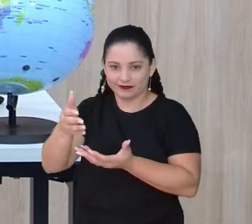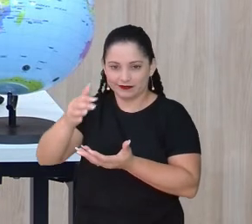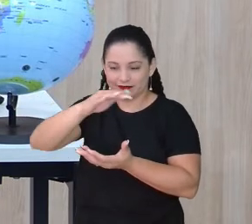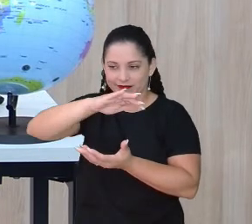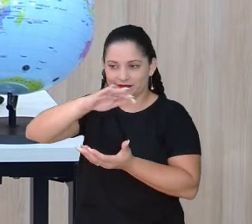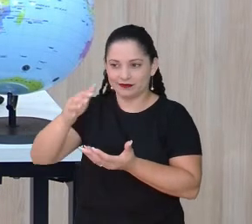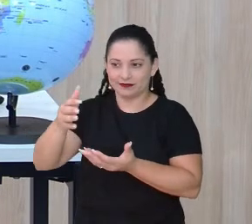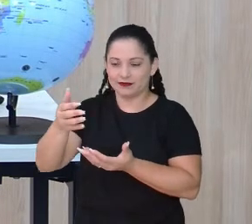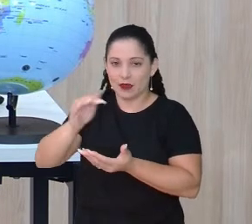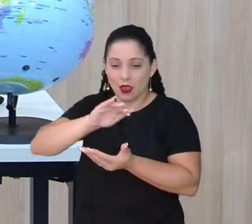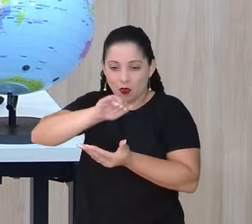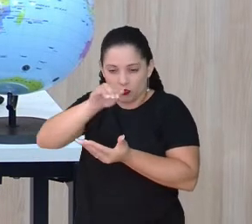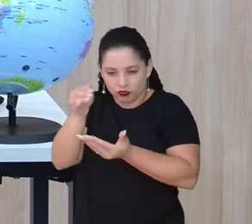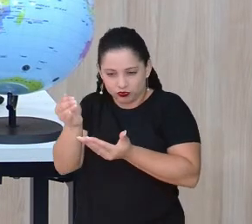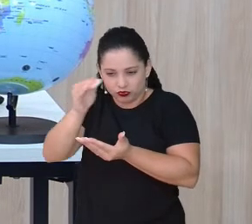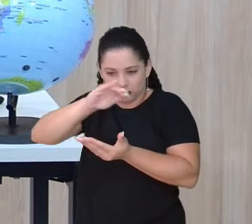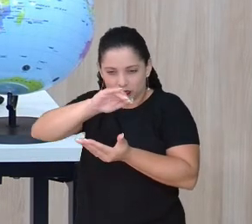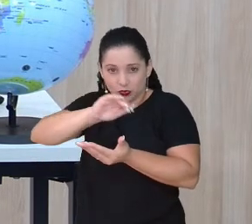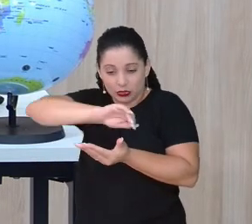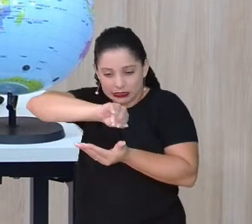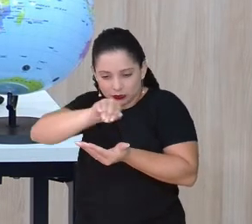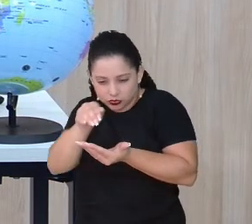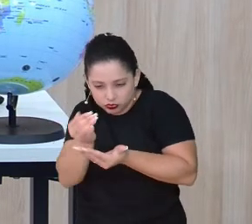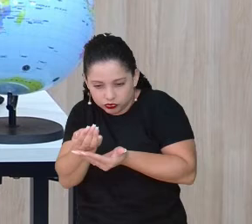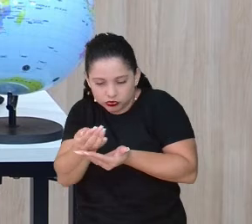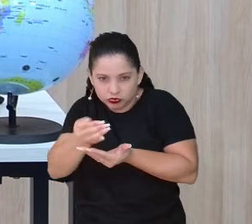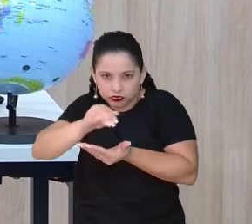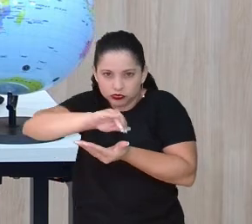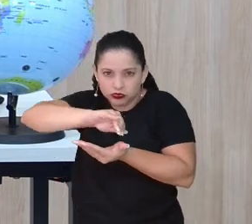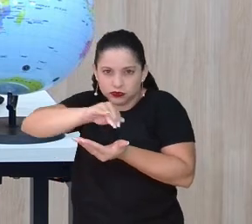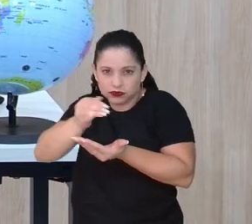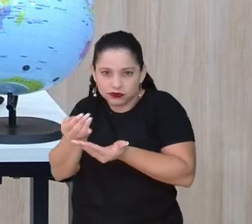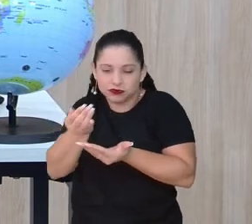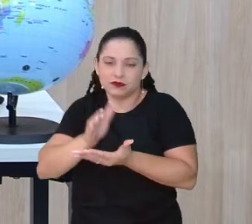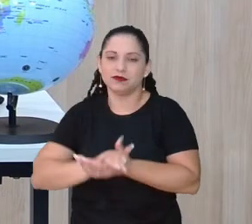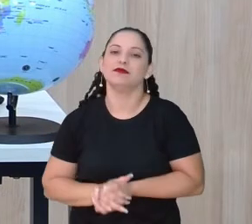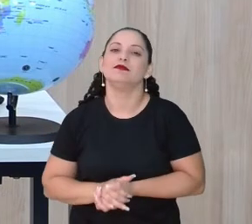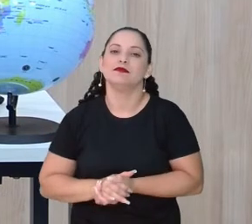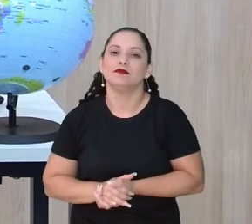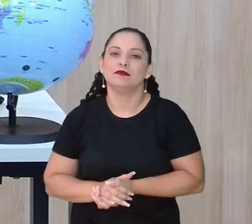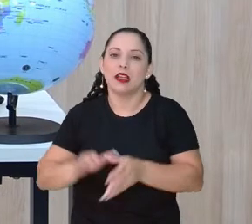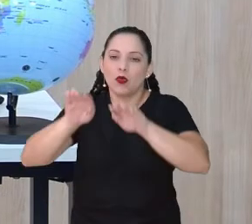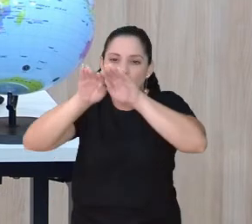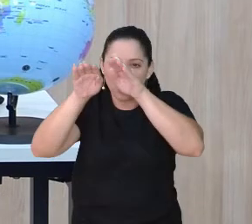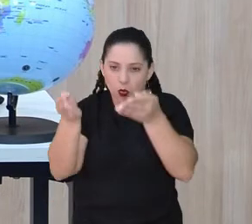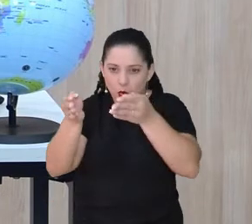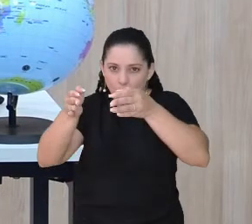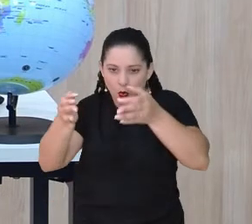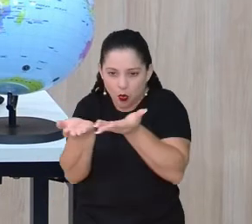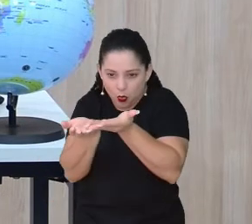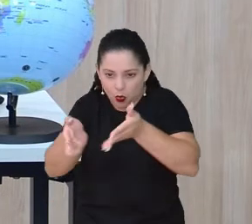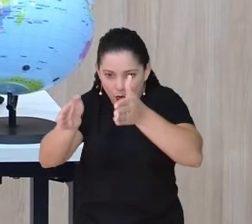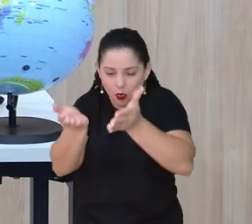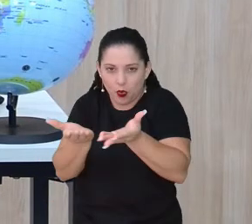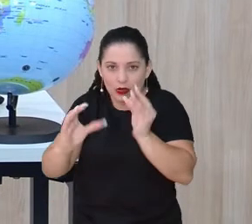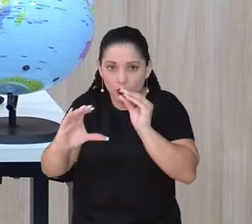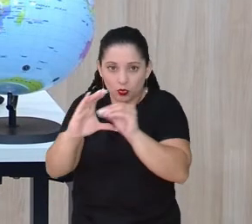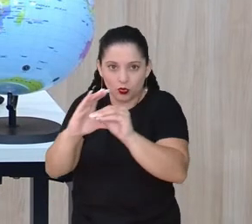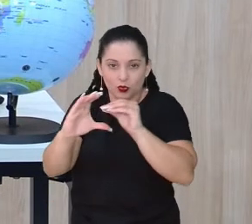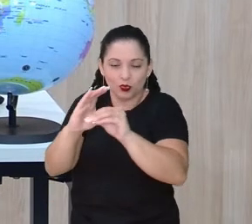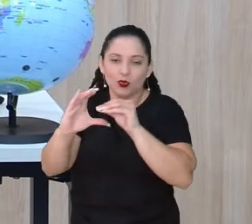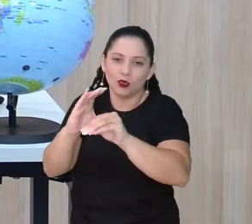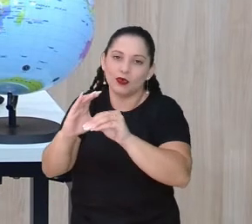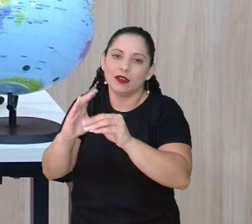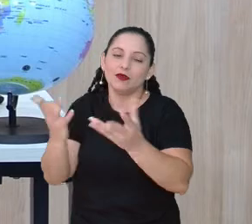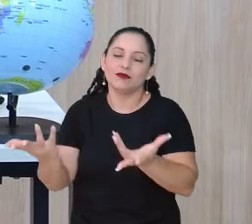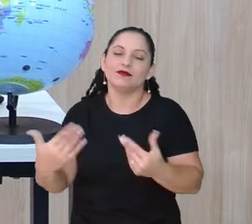eu tenho o manto e tenho também o núcleo. O manto superior, o manto inferior e o núcleo,